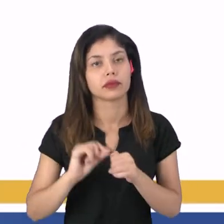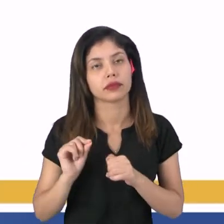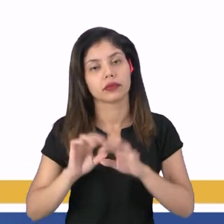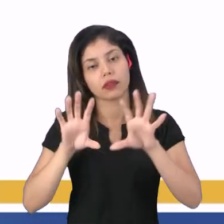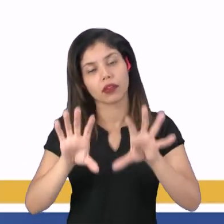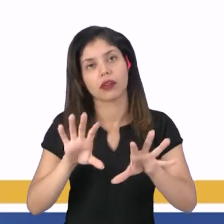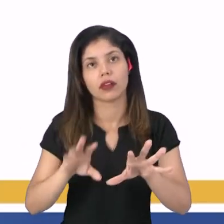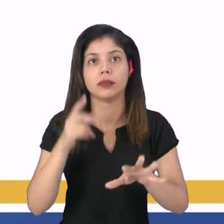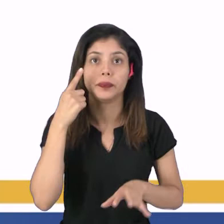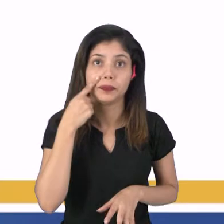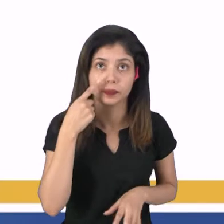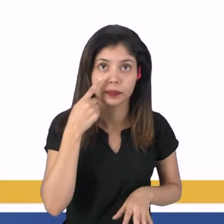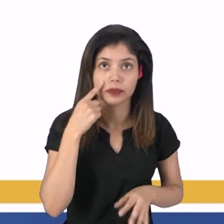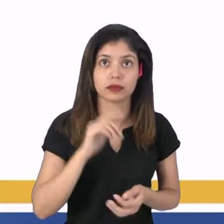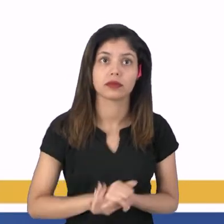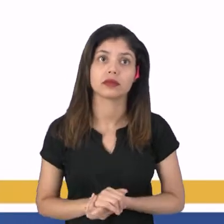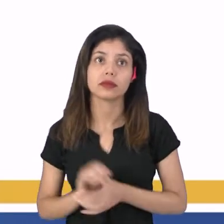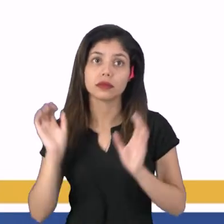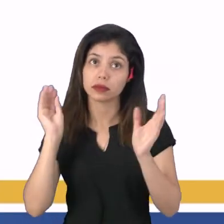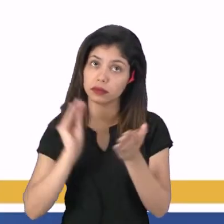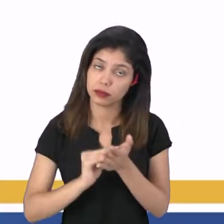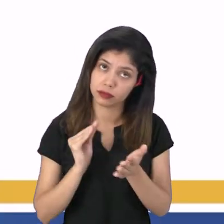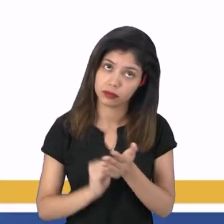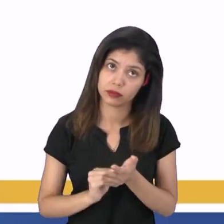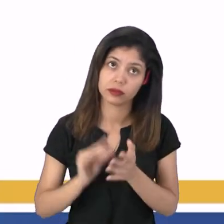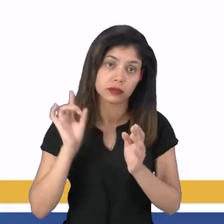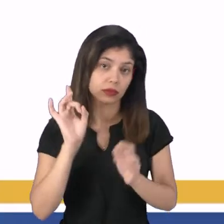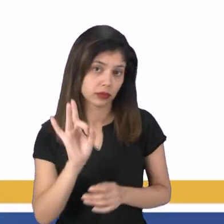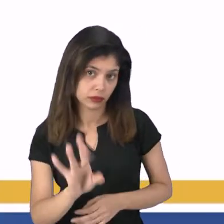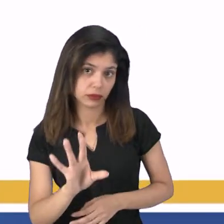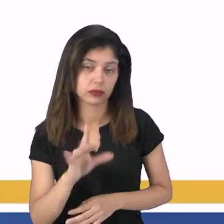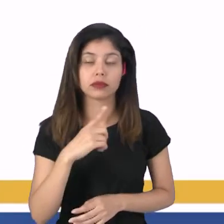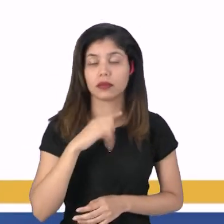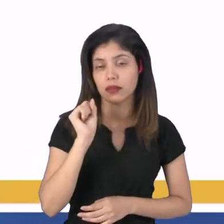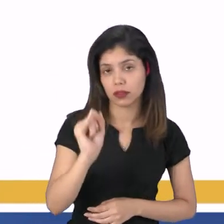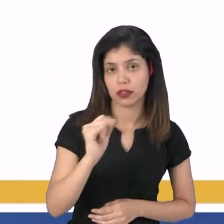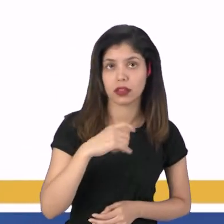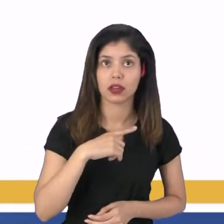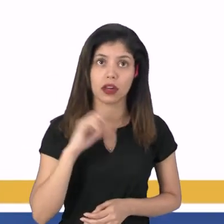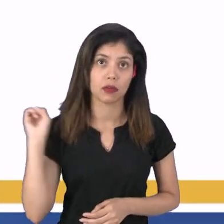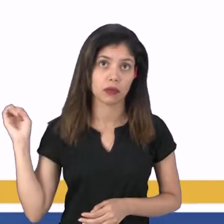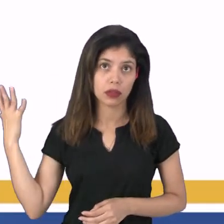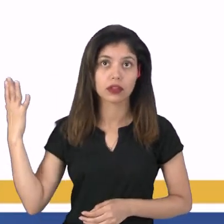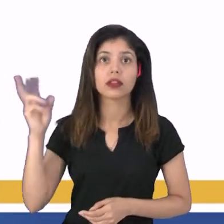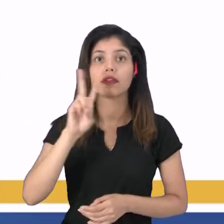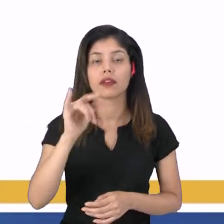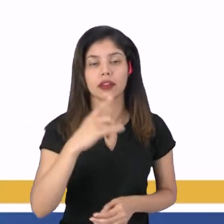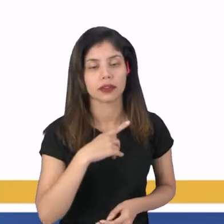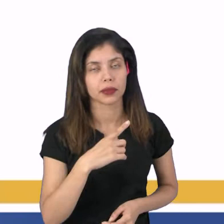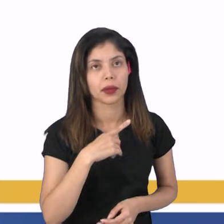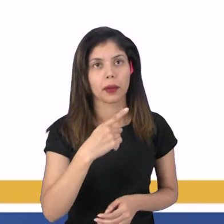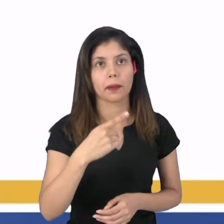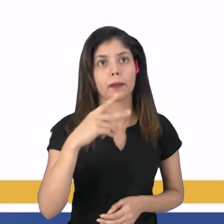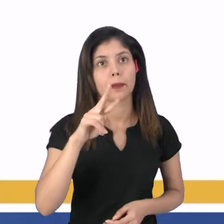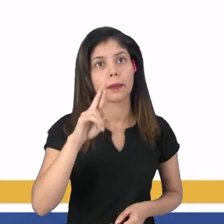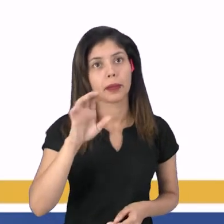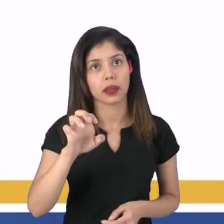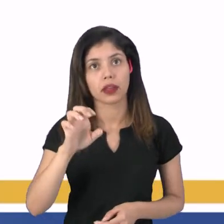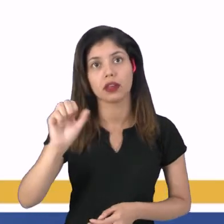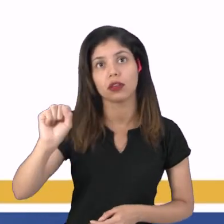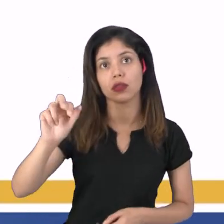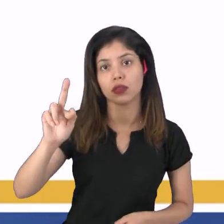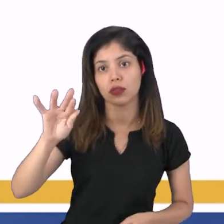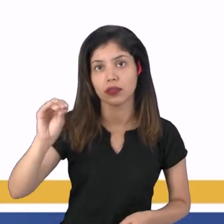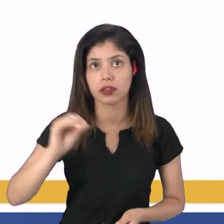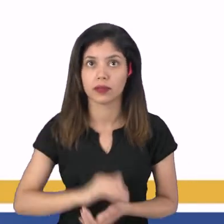isso, observe se a palavra que sobrou existe. Caso isso aconteça, nós vamos ter uma derivação prefixal e sufixal.